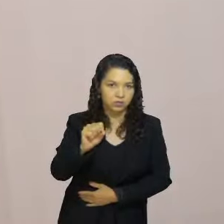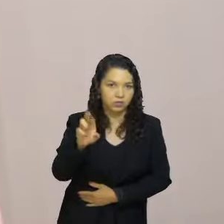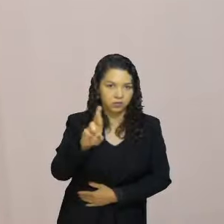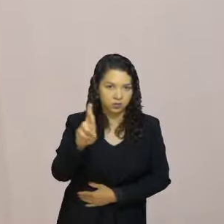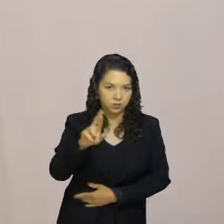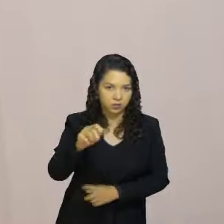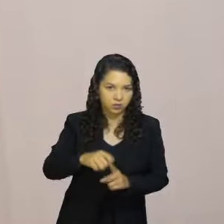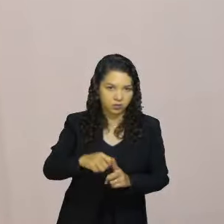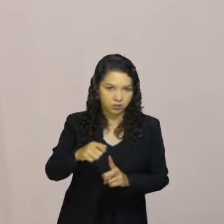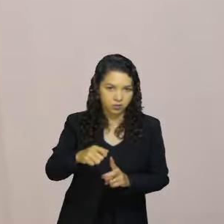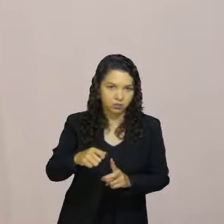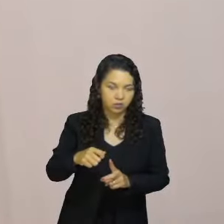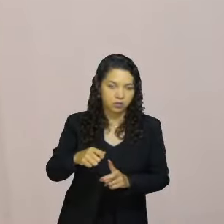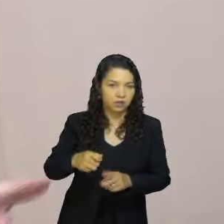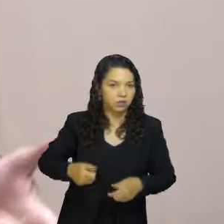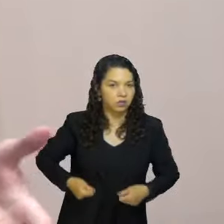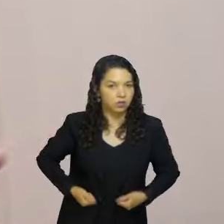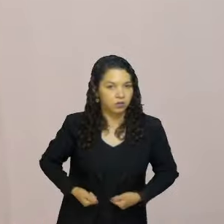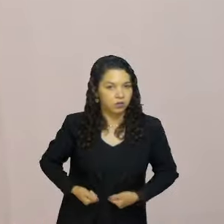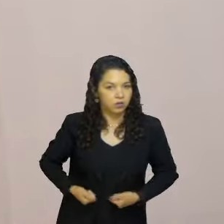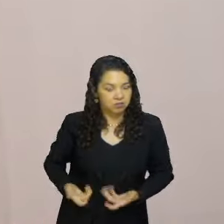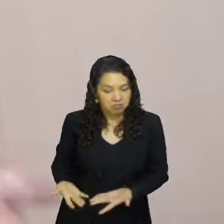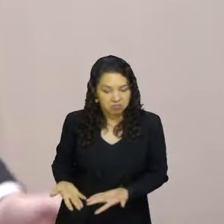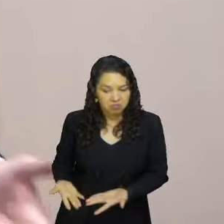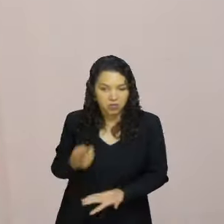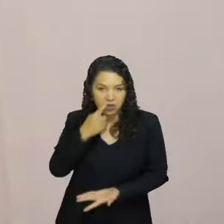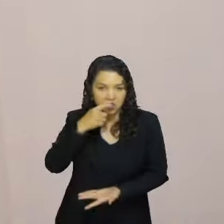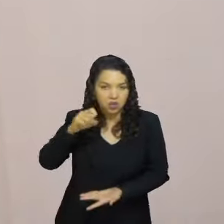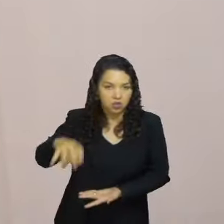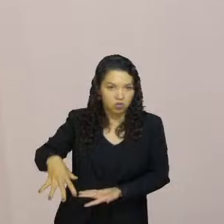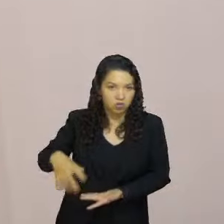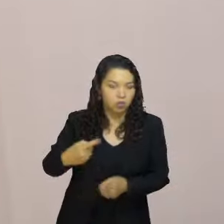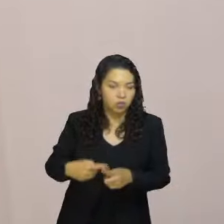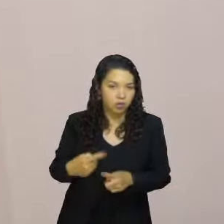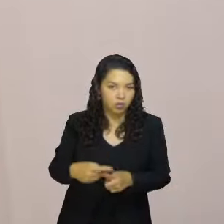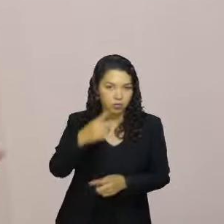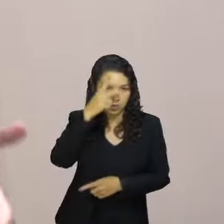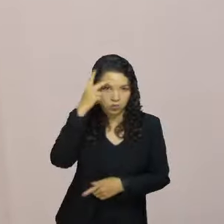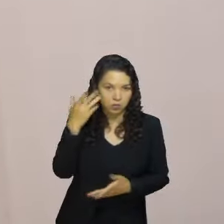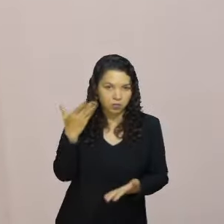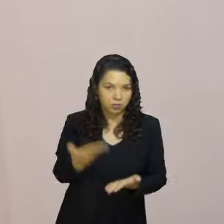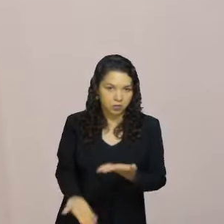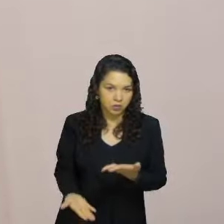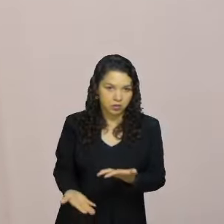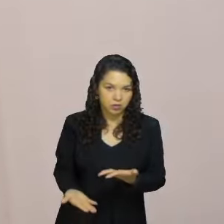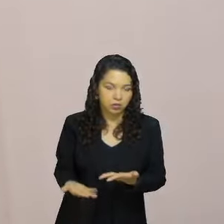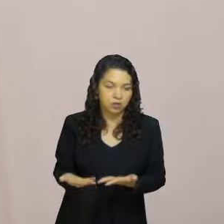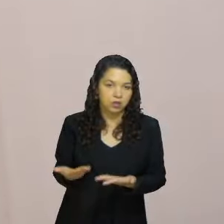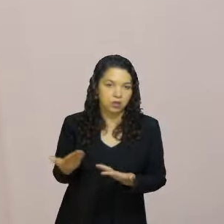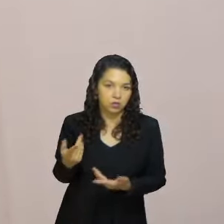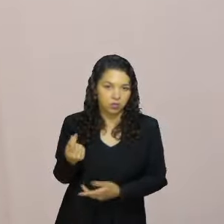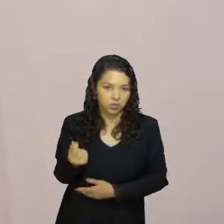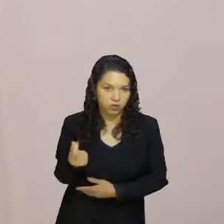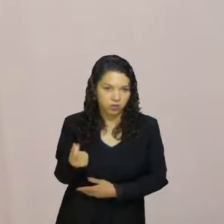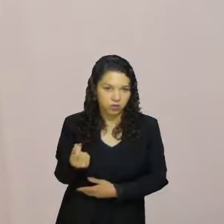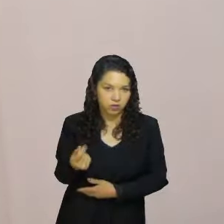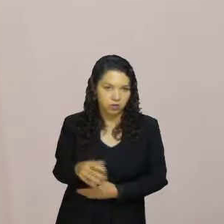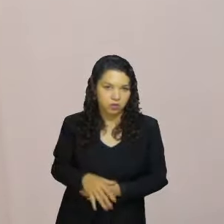no ralo. Porque, evidentemente, as pessoas vão perder dinheiro nesse tipo de cassino online.